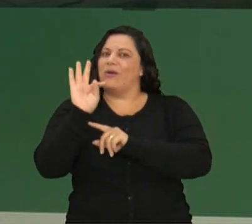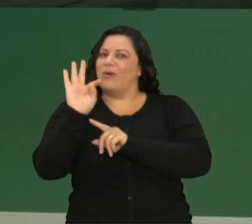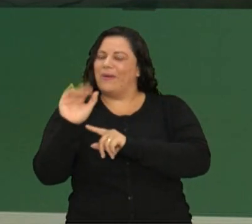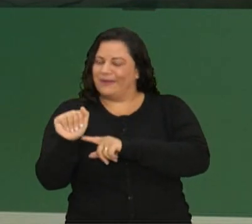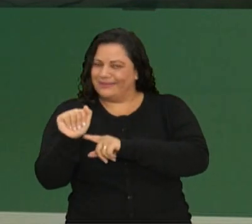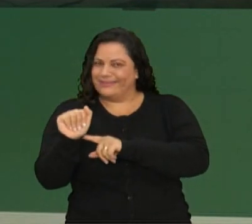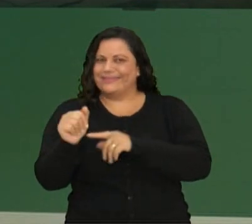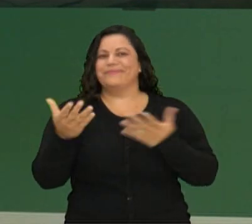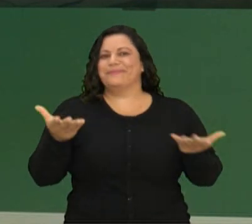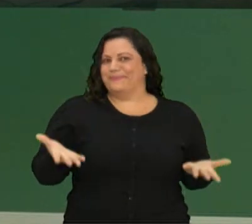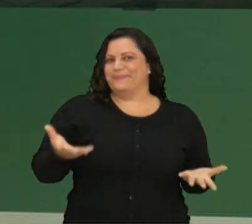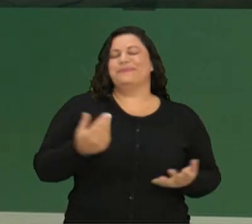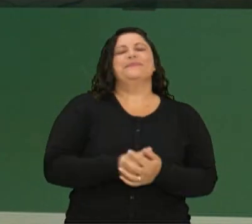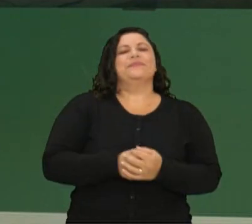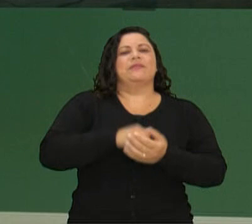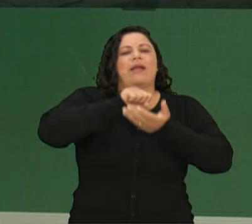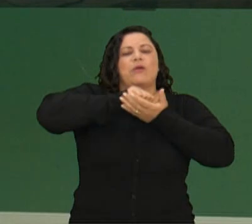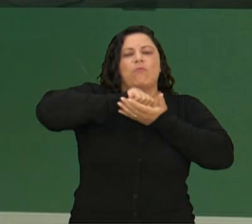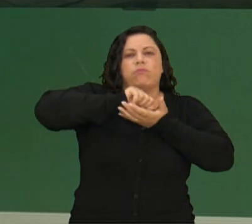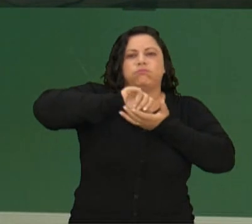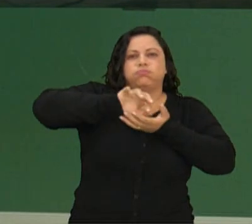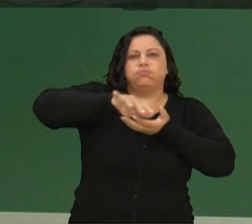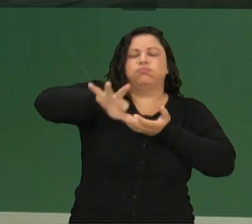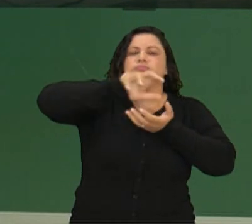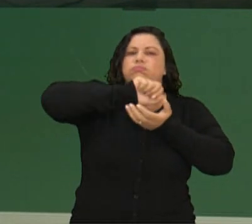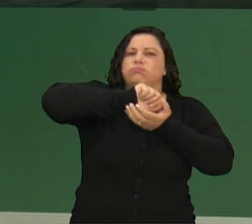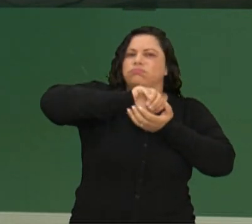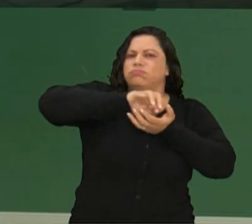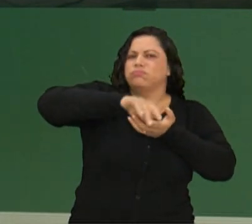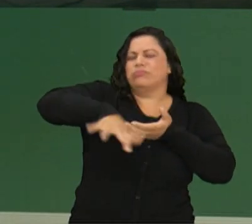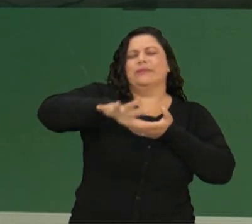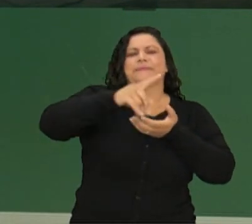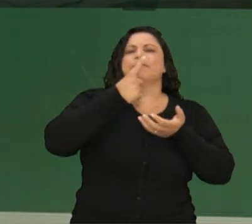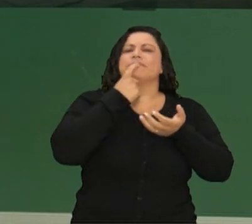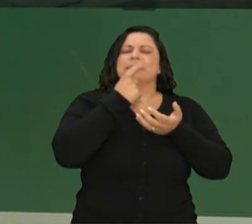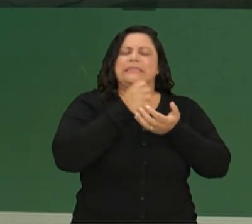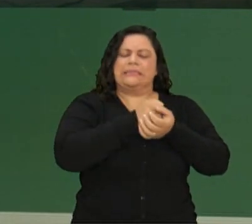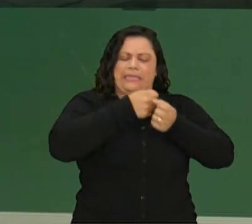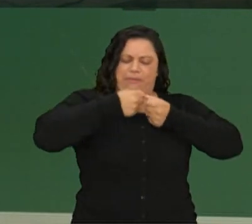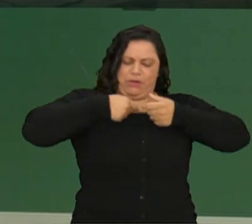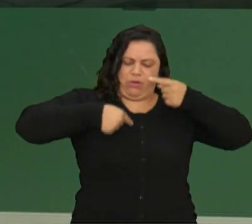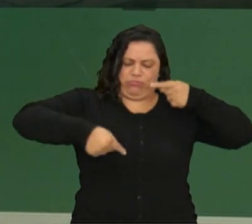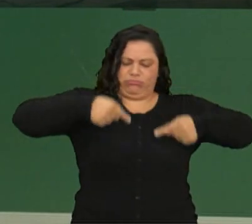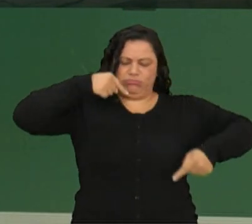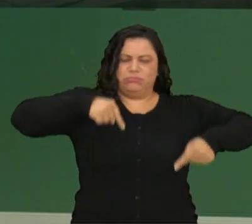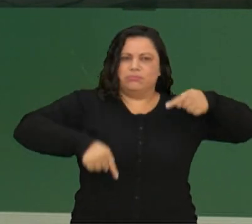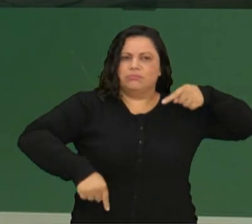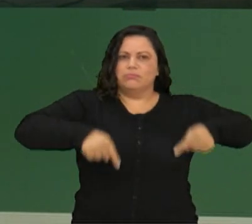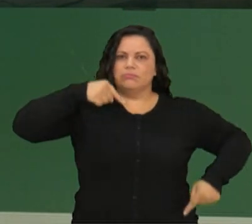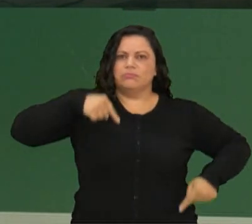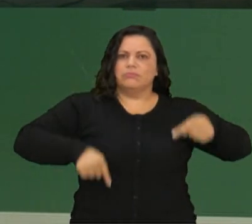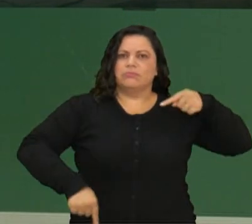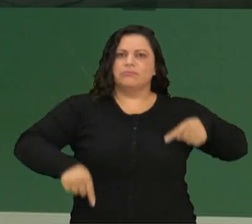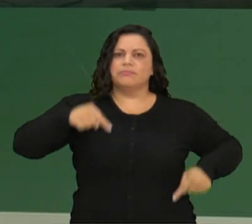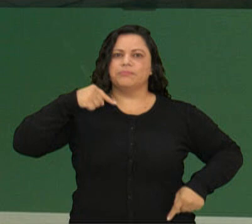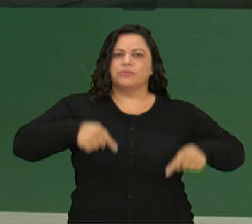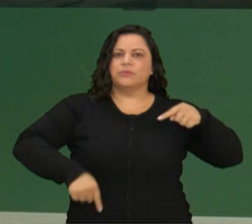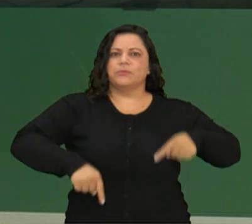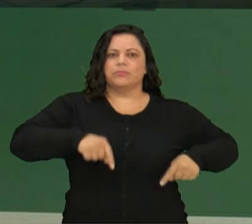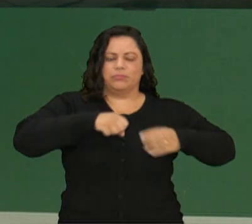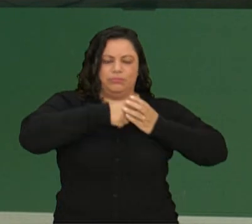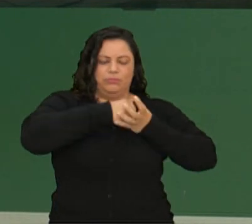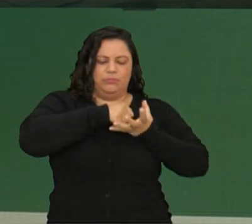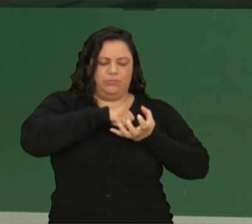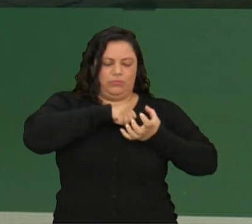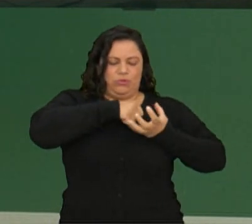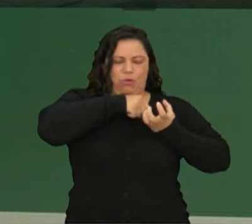vai distribuir, né, sangue para todo o corpo. Lembra que a gente falou na nossa primeira aula do sistema cardiovascular que